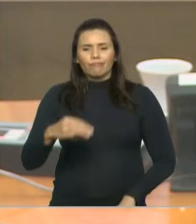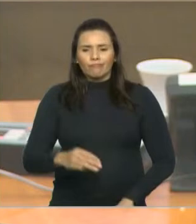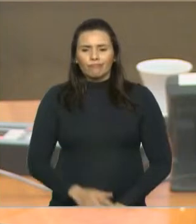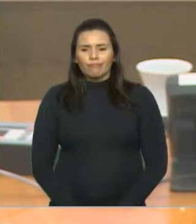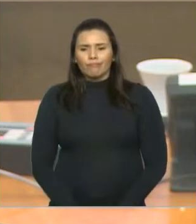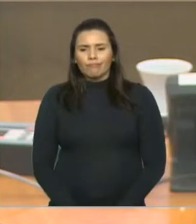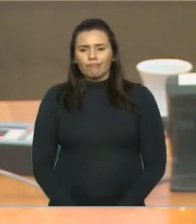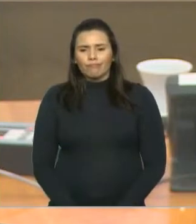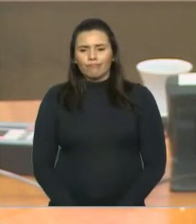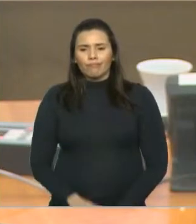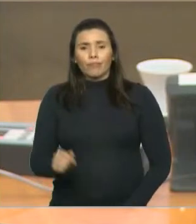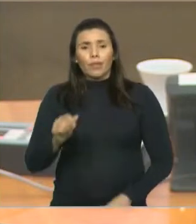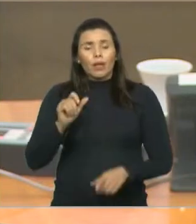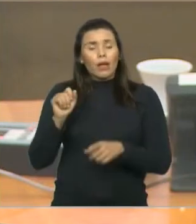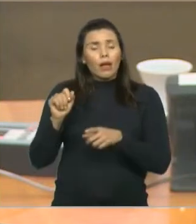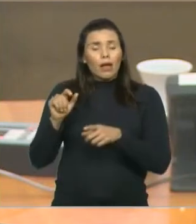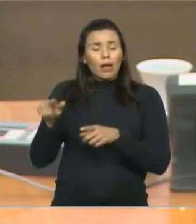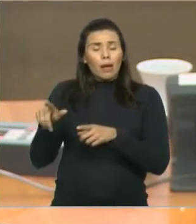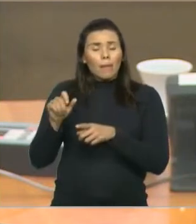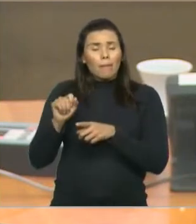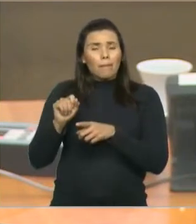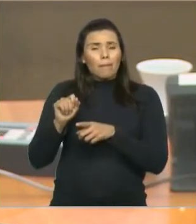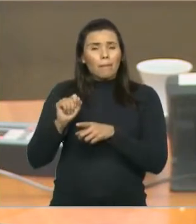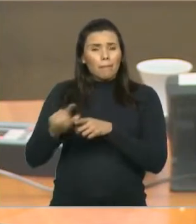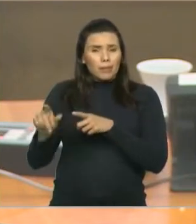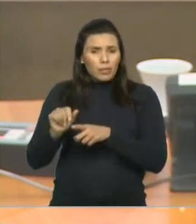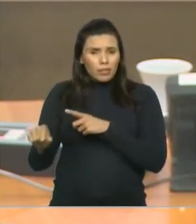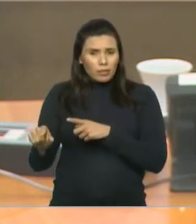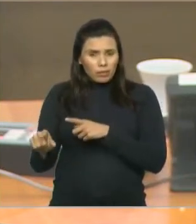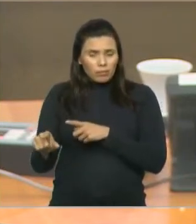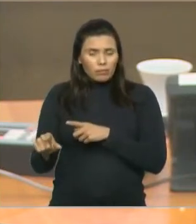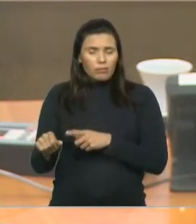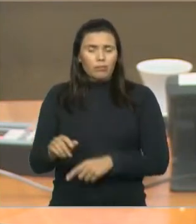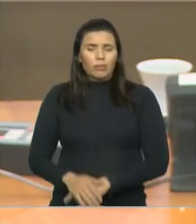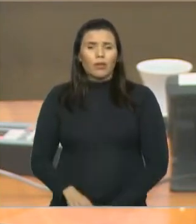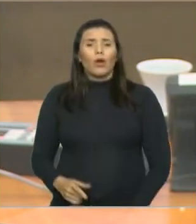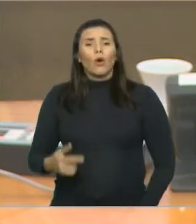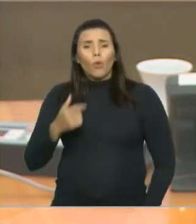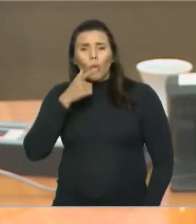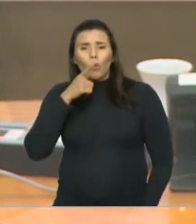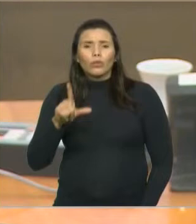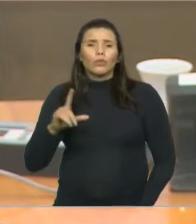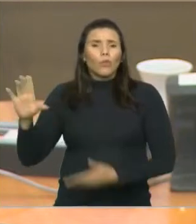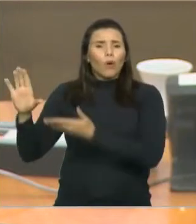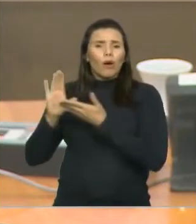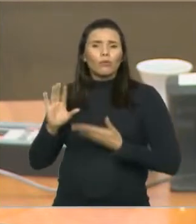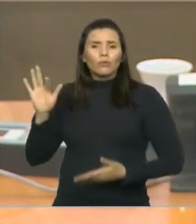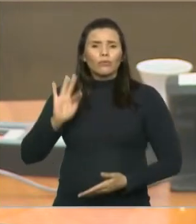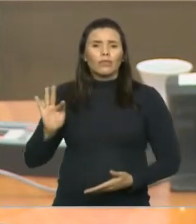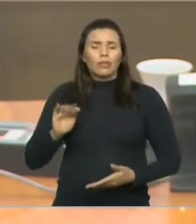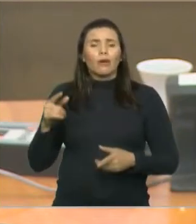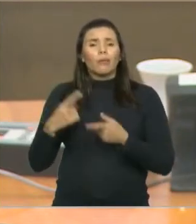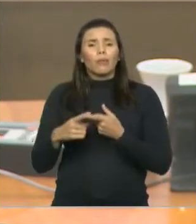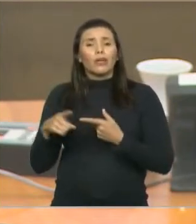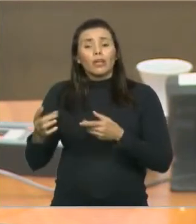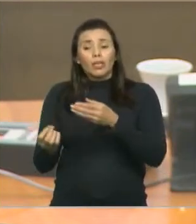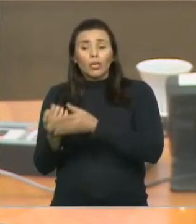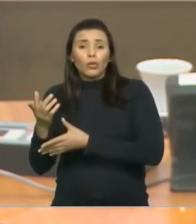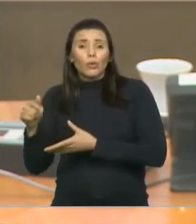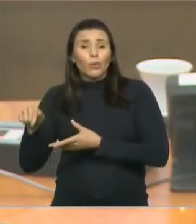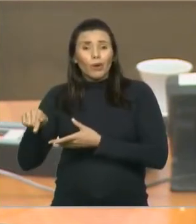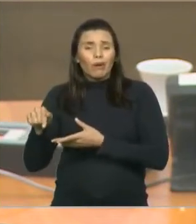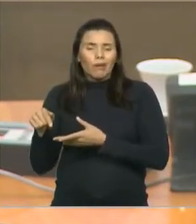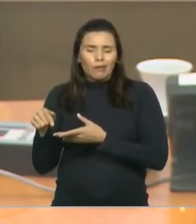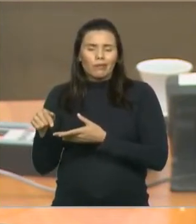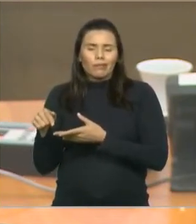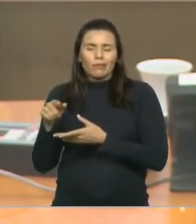que a gente conseguiu habilitar a UTI, mas é um dinheiro irrelevante em relação ao custo do hospital inteiro, e Imperatriz, que a gente trocou uma